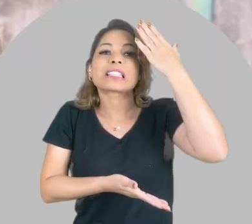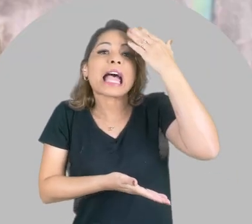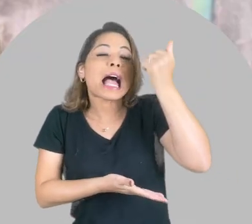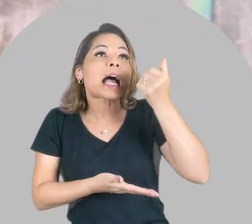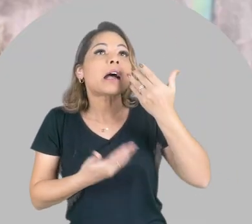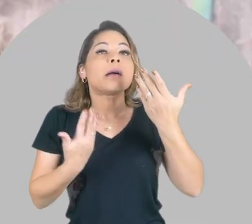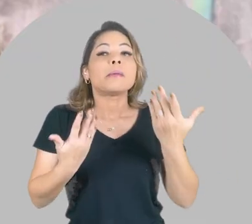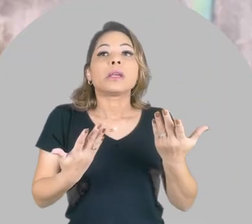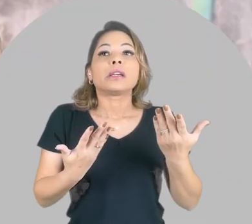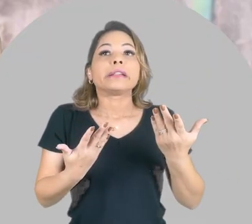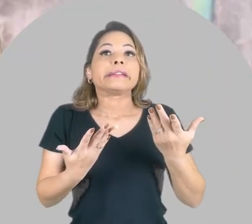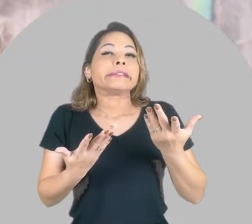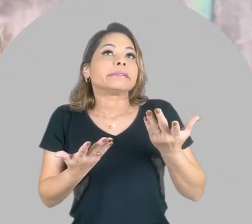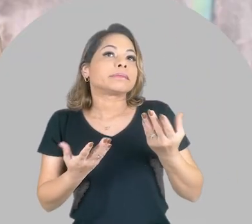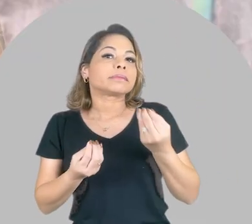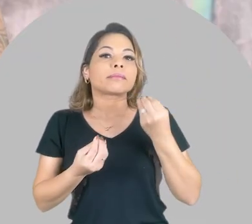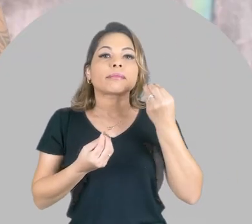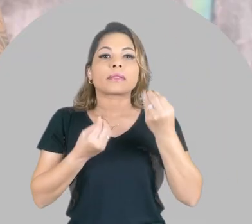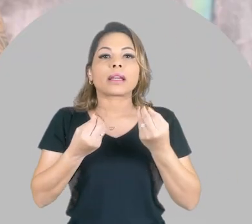grafita,